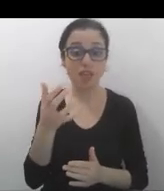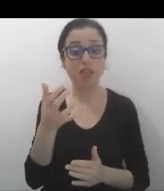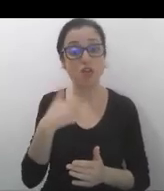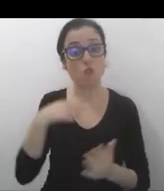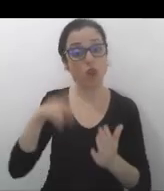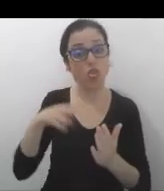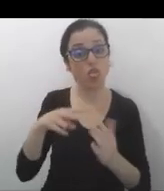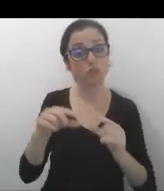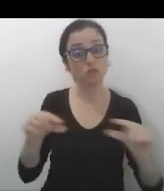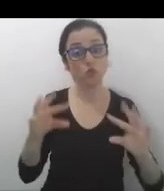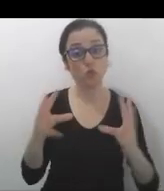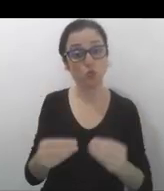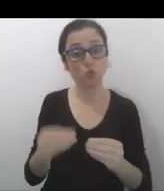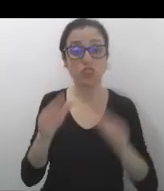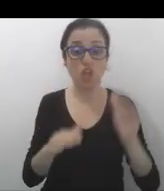leia a nota inteira,